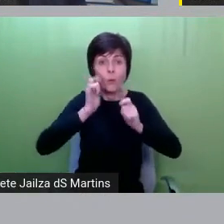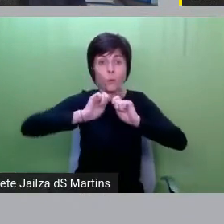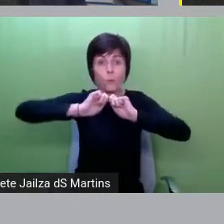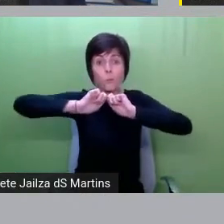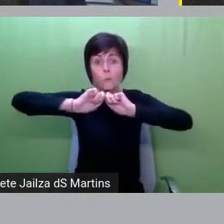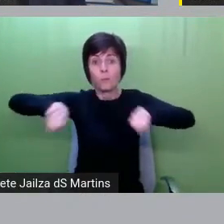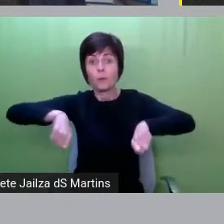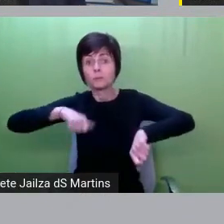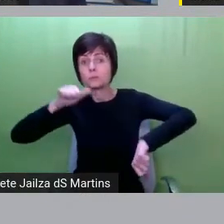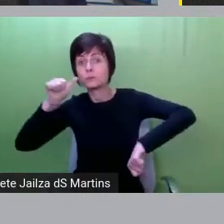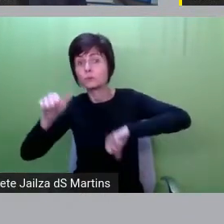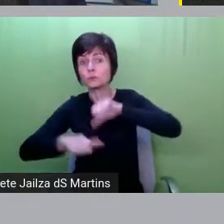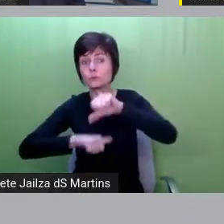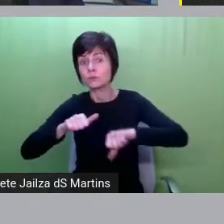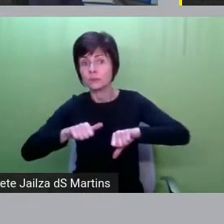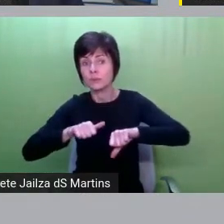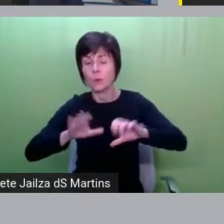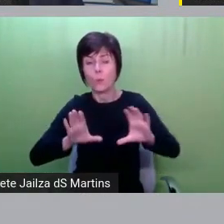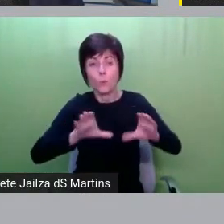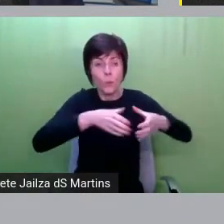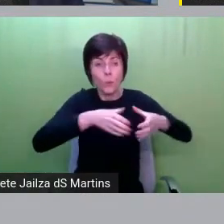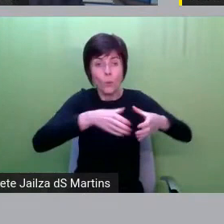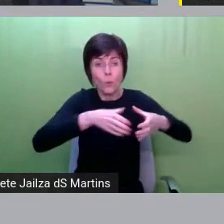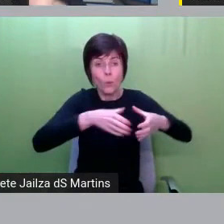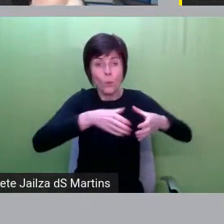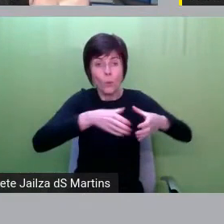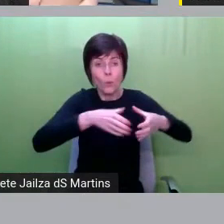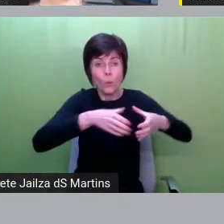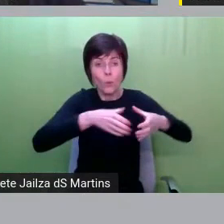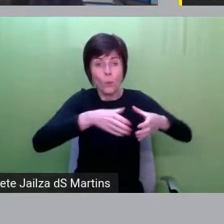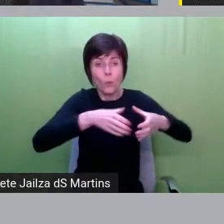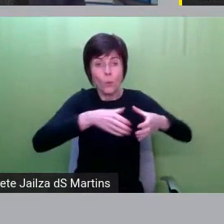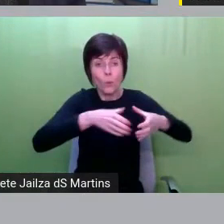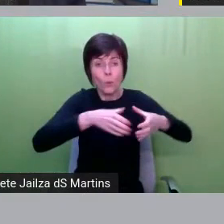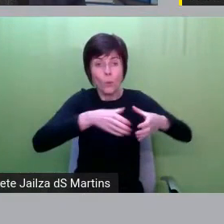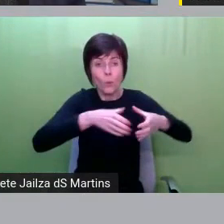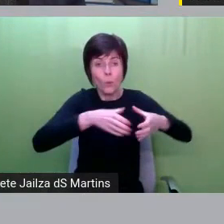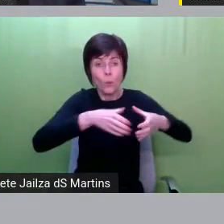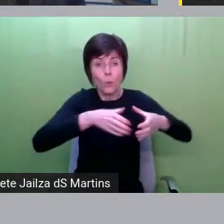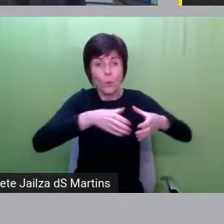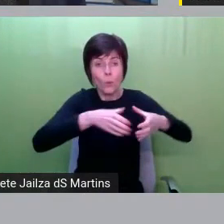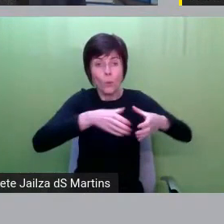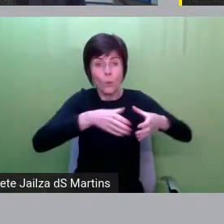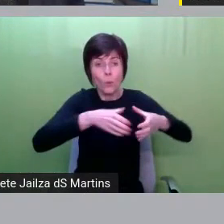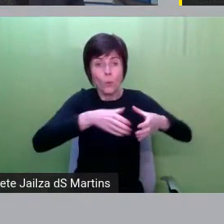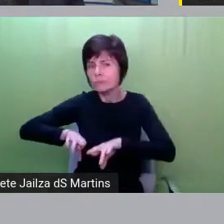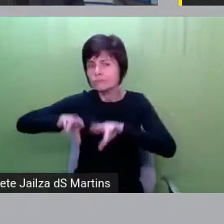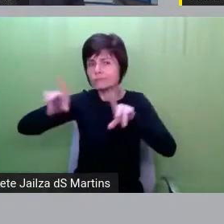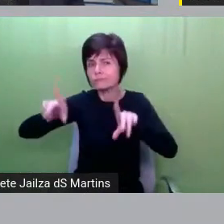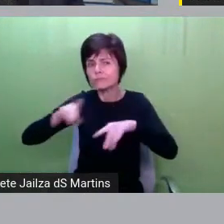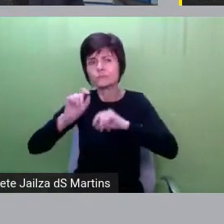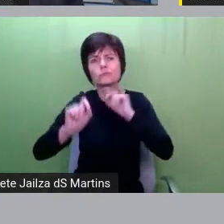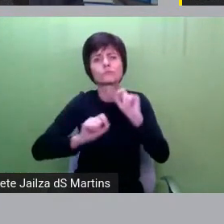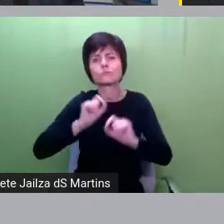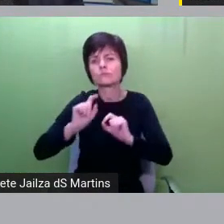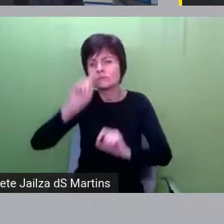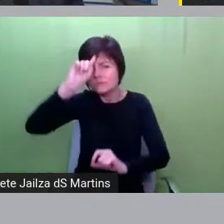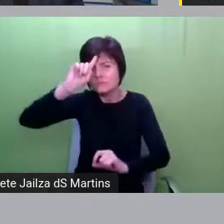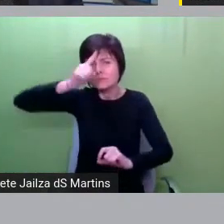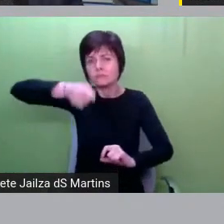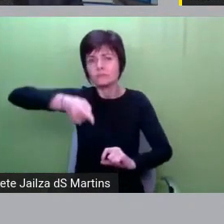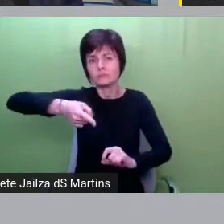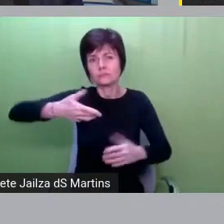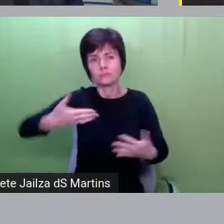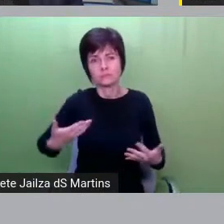bloco de teorias econômicas e inúmeras possibilidades de organizar a economia, o que dita para